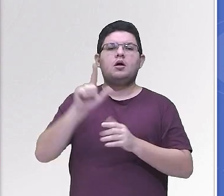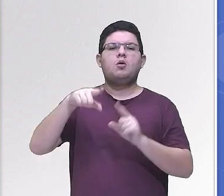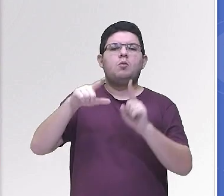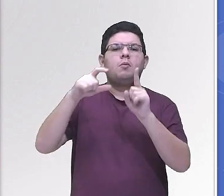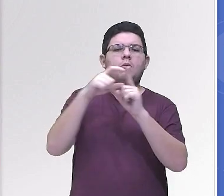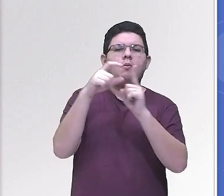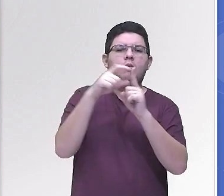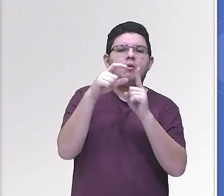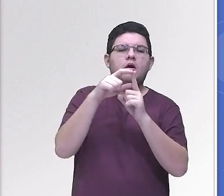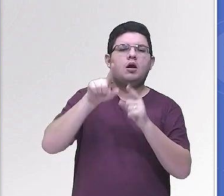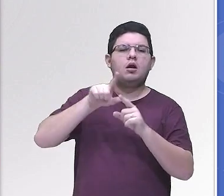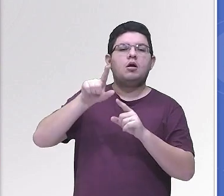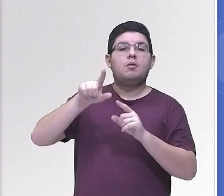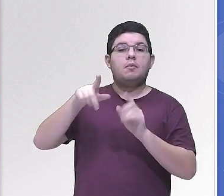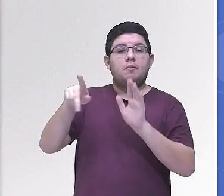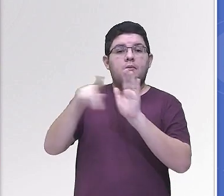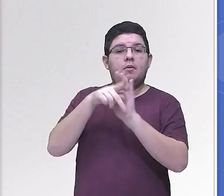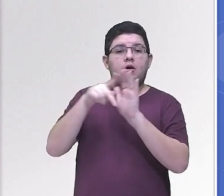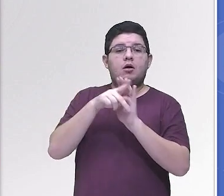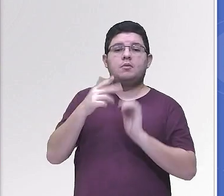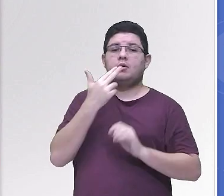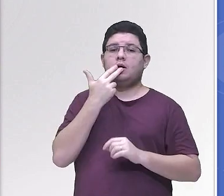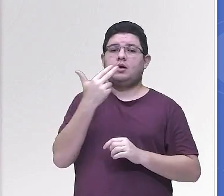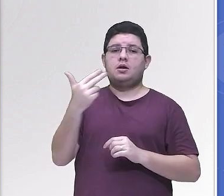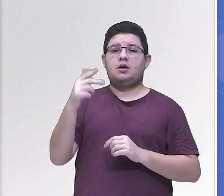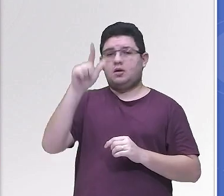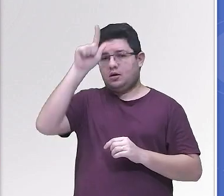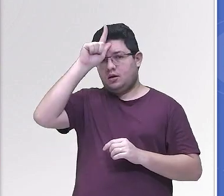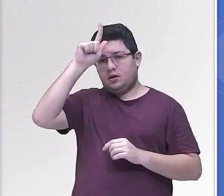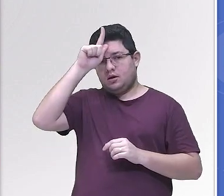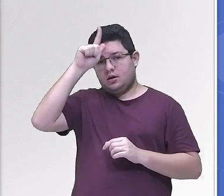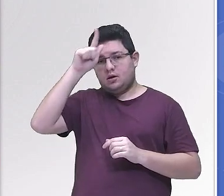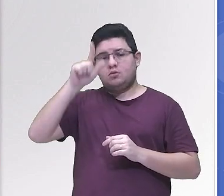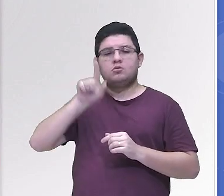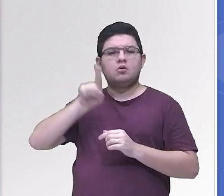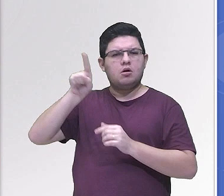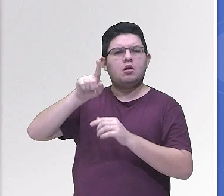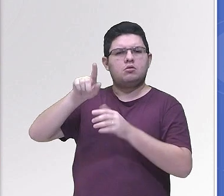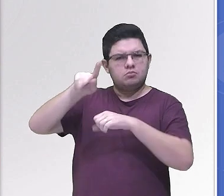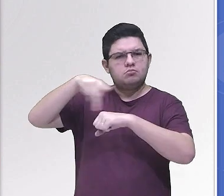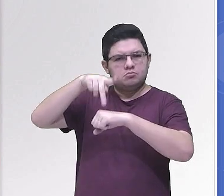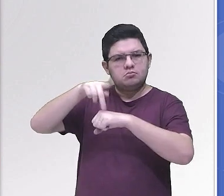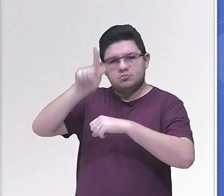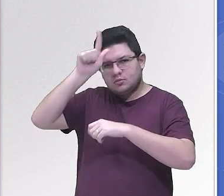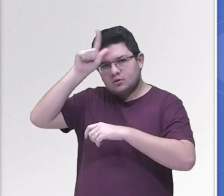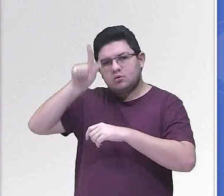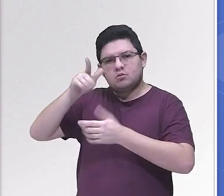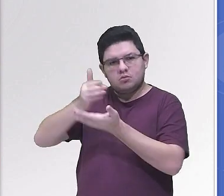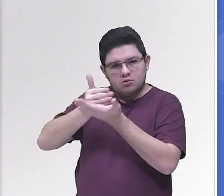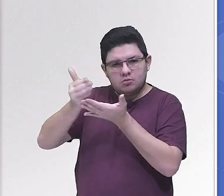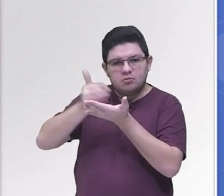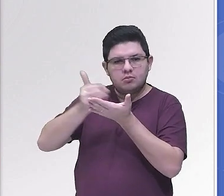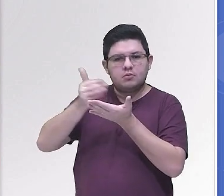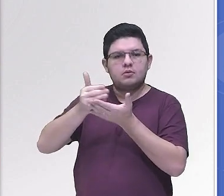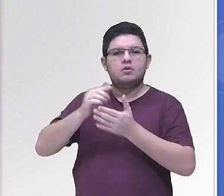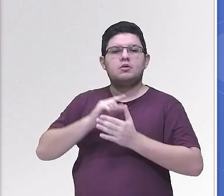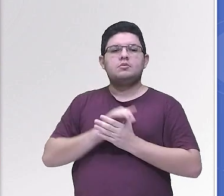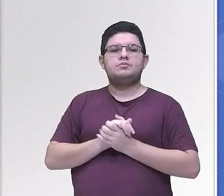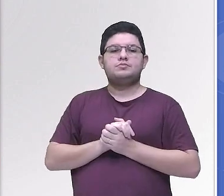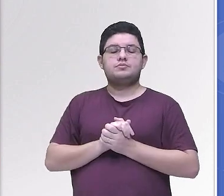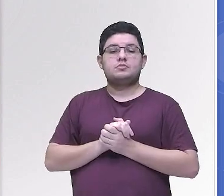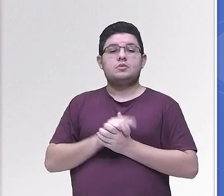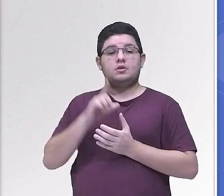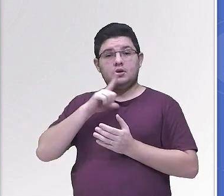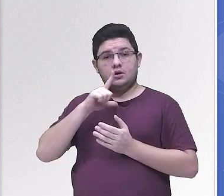grega, tá? Surgiu lá na Grécia Antiga, como eu falei. É uma palavrinha que está dividida em duas,